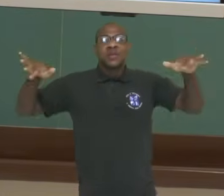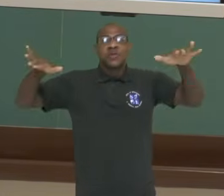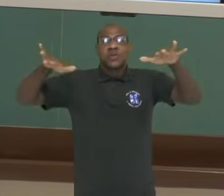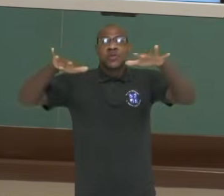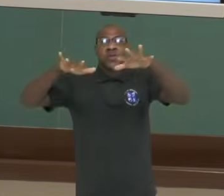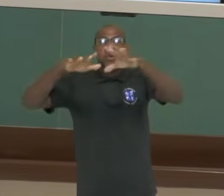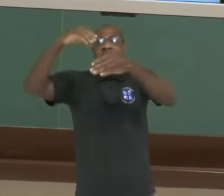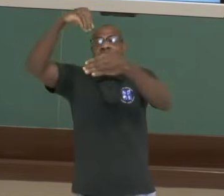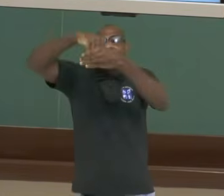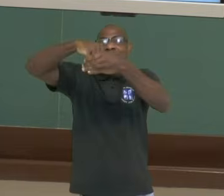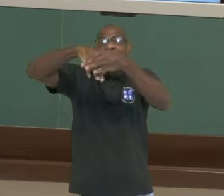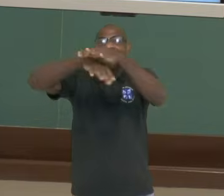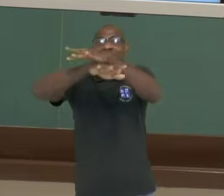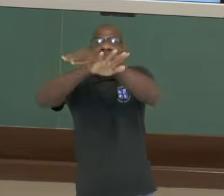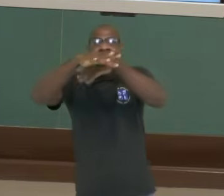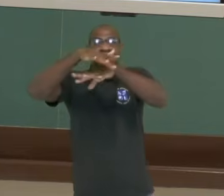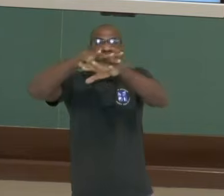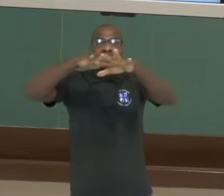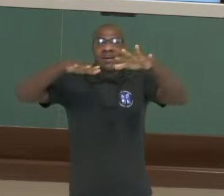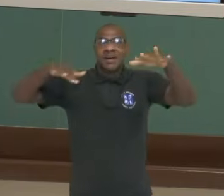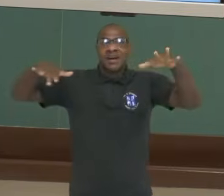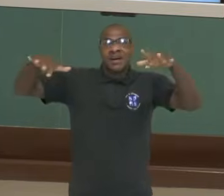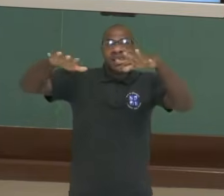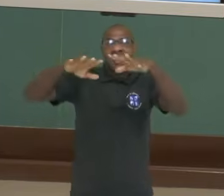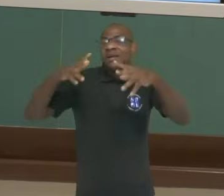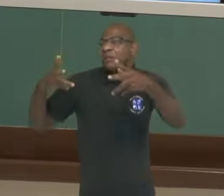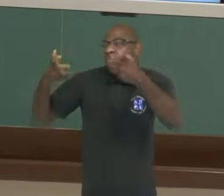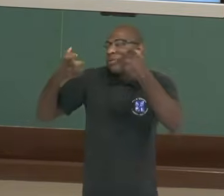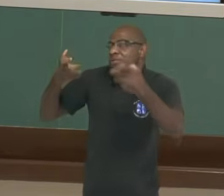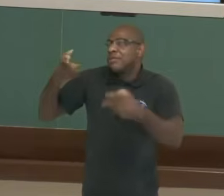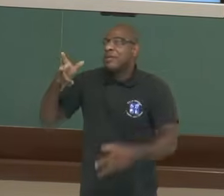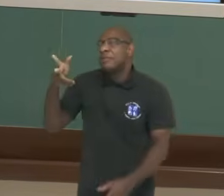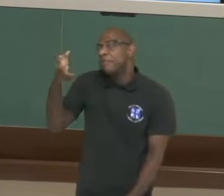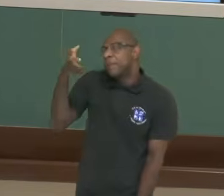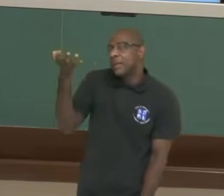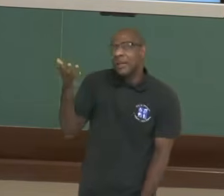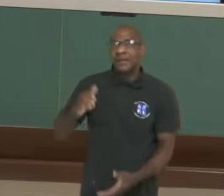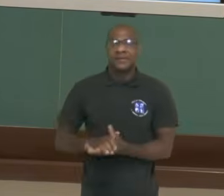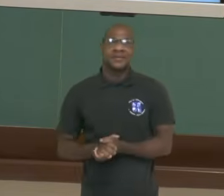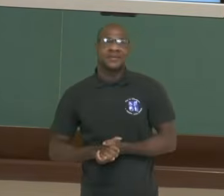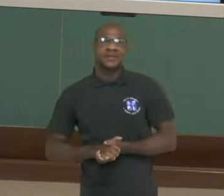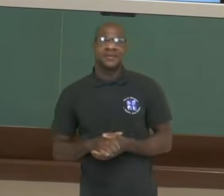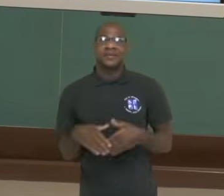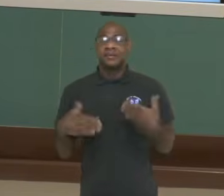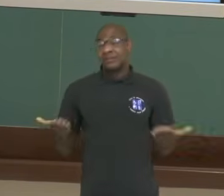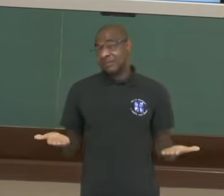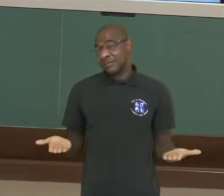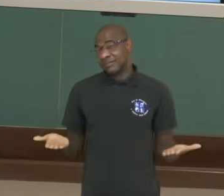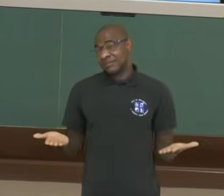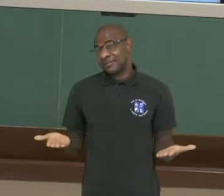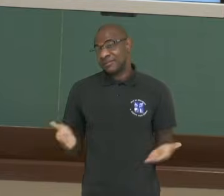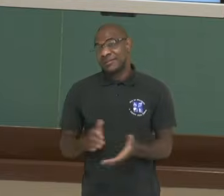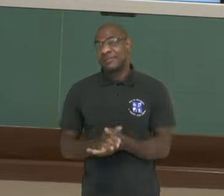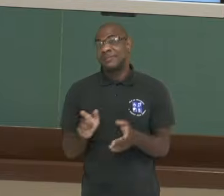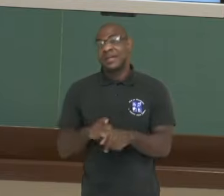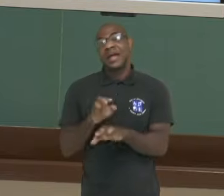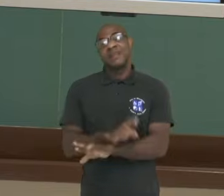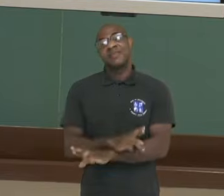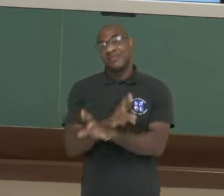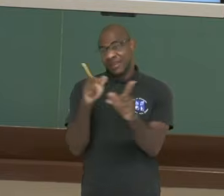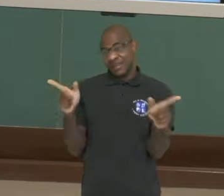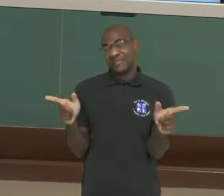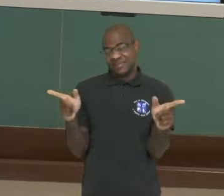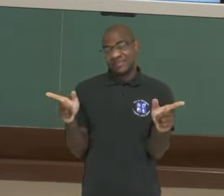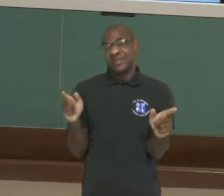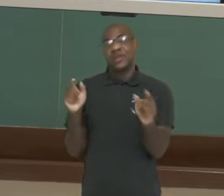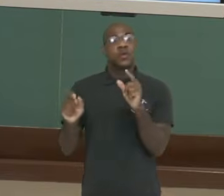mesmo, são os mais comuns que a gente presencia, aqueles que ocorrem entre as nuvens, que se dá ali devido à diferença da